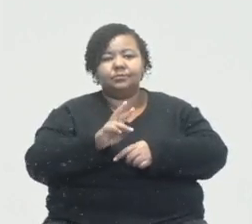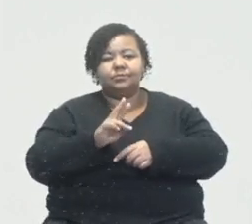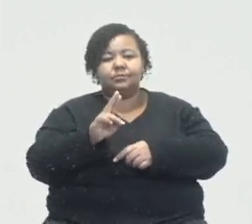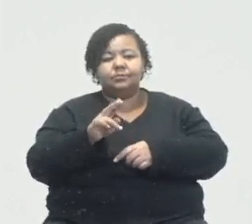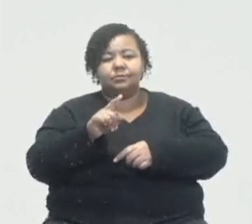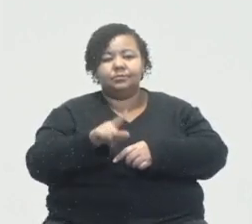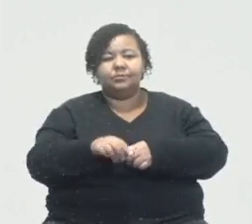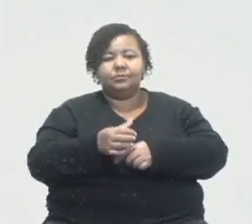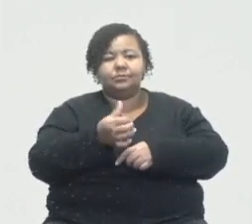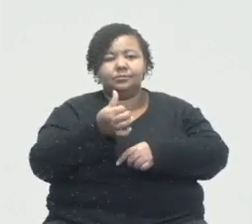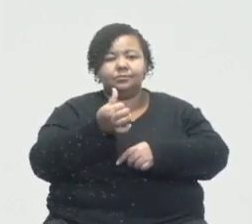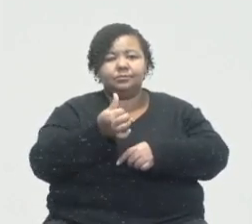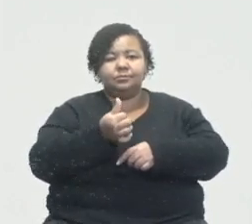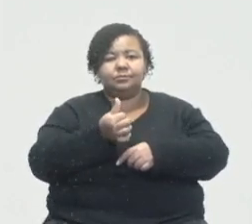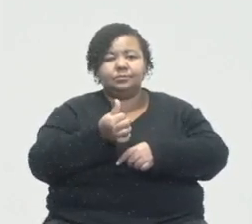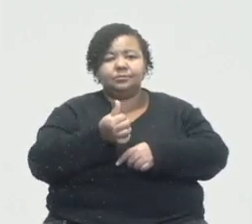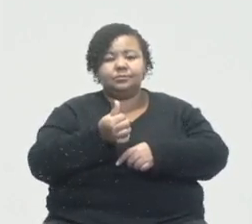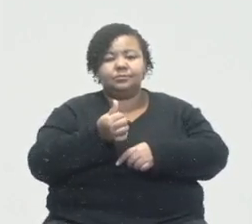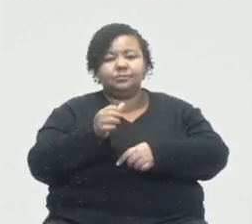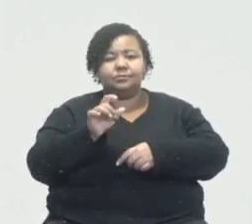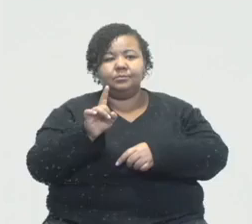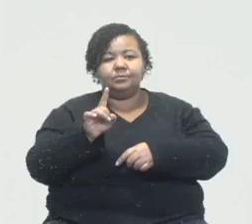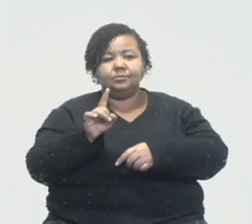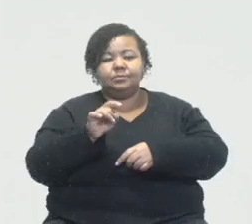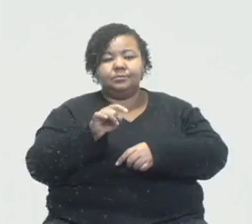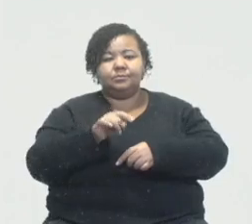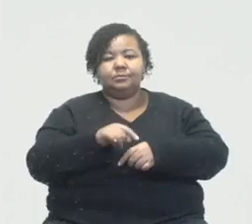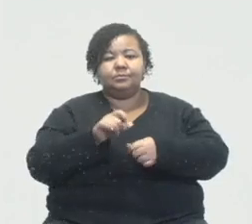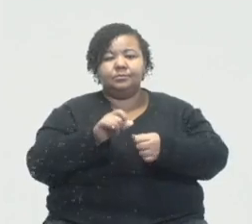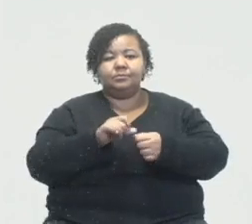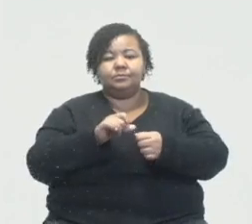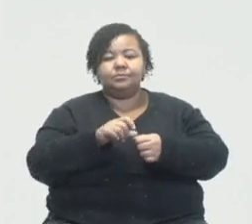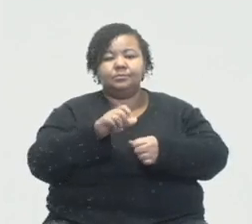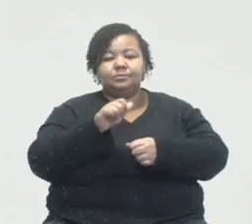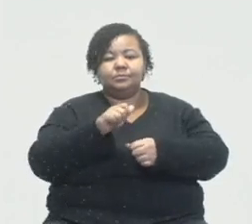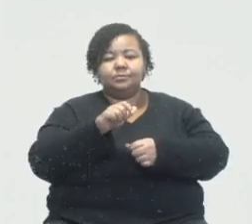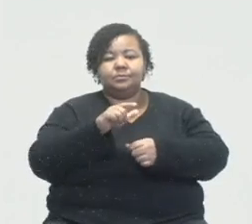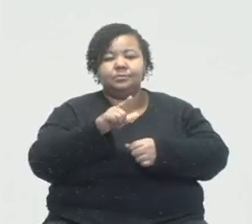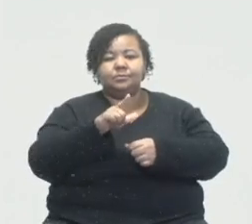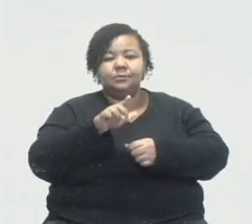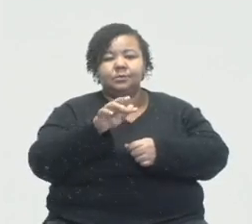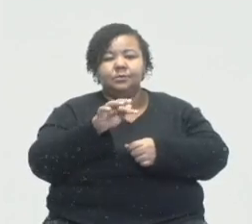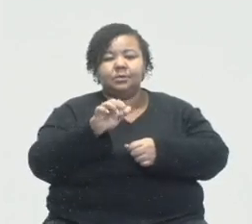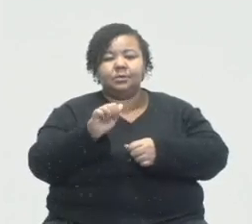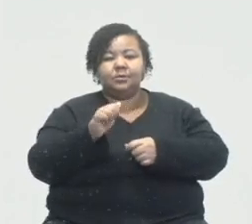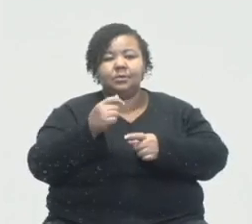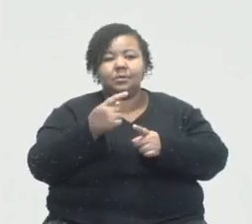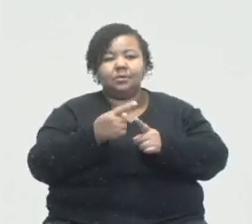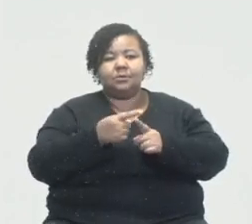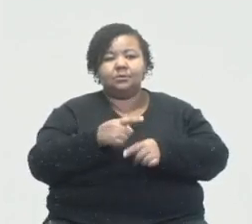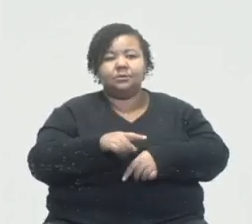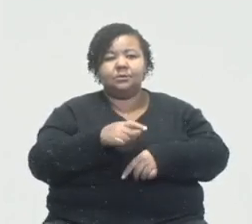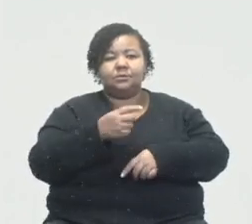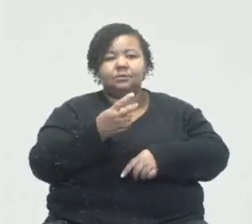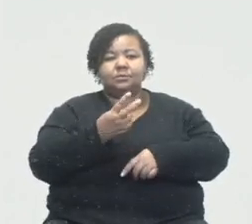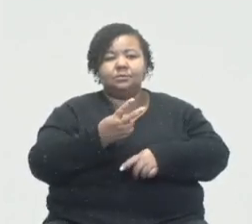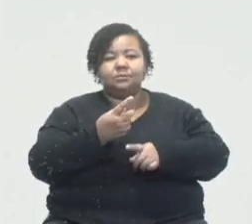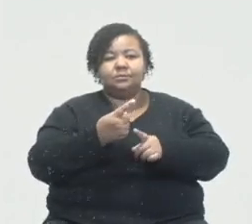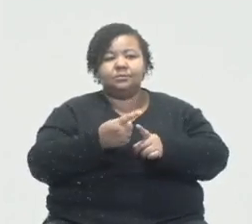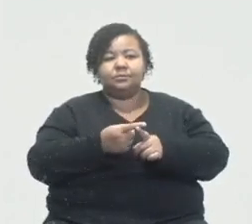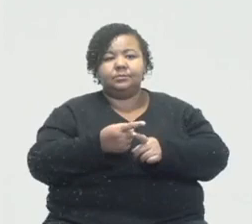em 6 e 1. E o vetor alfa multiplica esse resultado. Então, 2